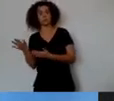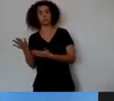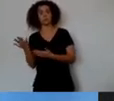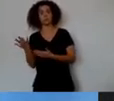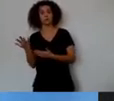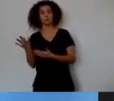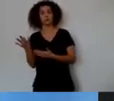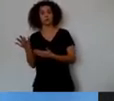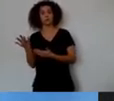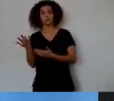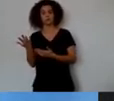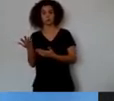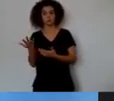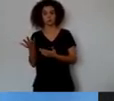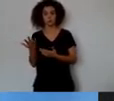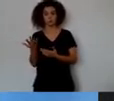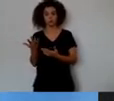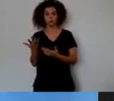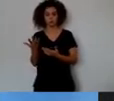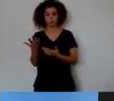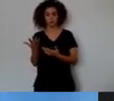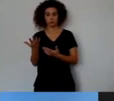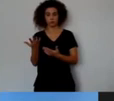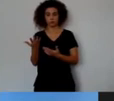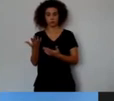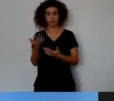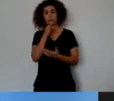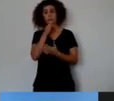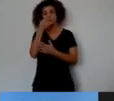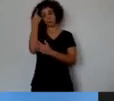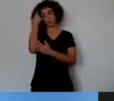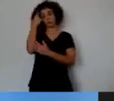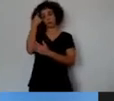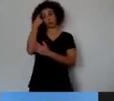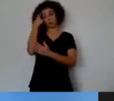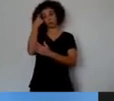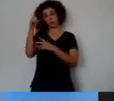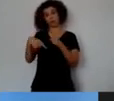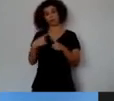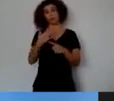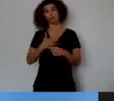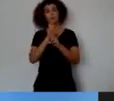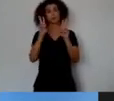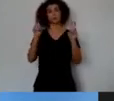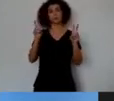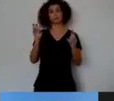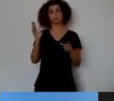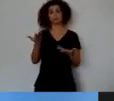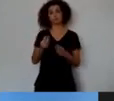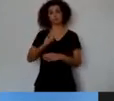se sentirem, né, quase dizendo ela, pare e pense, por que que eu não vejo? Por que o sistema não funciona, eu vejo racismo nas nossas